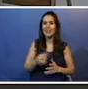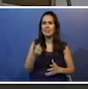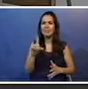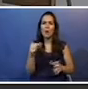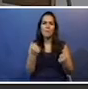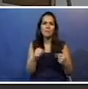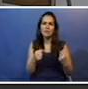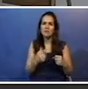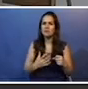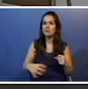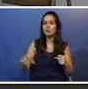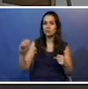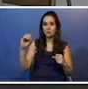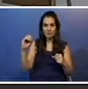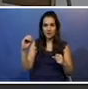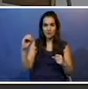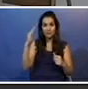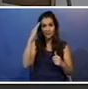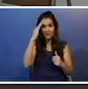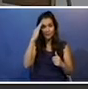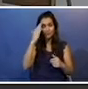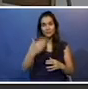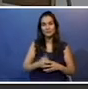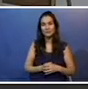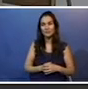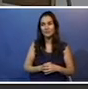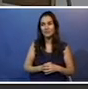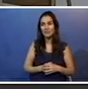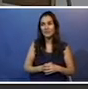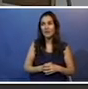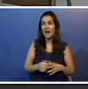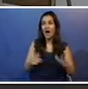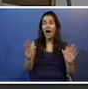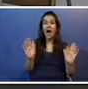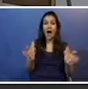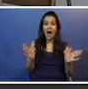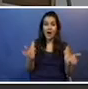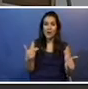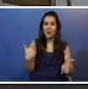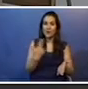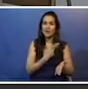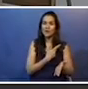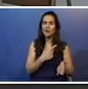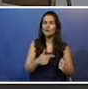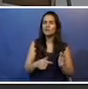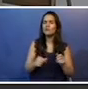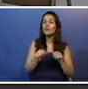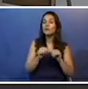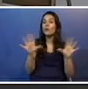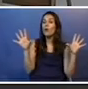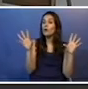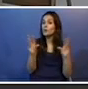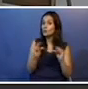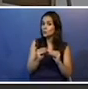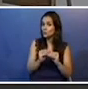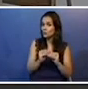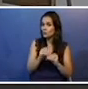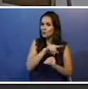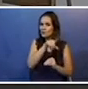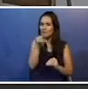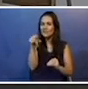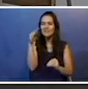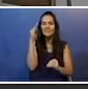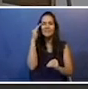então por isso eles não criaram, tá? Agora nós vamos fazer um resuminho aqui na lousa, para vocês entenderem